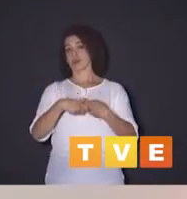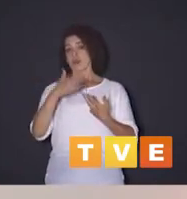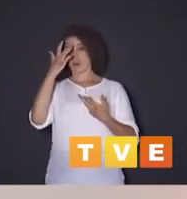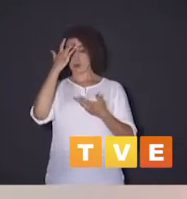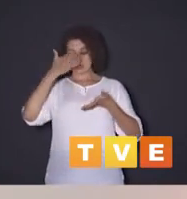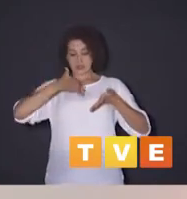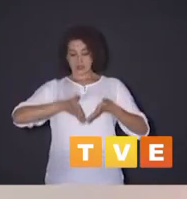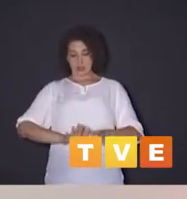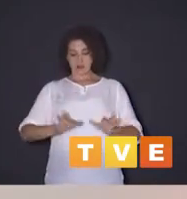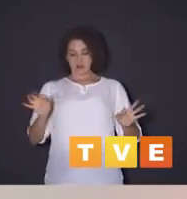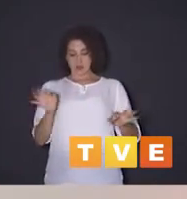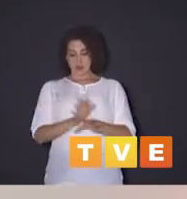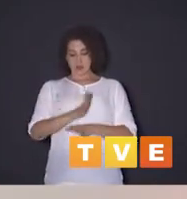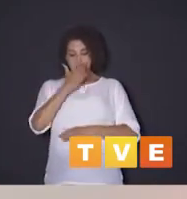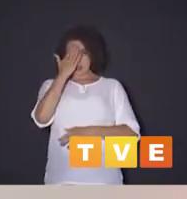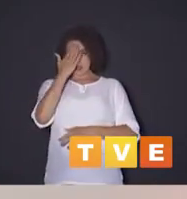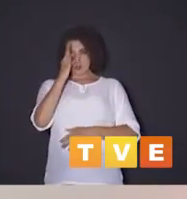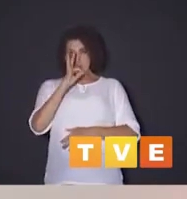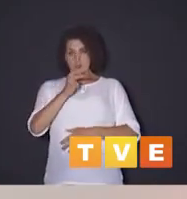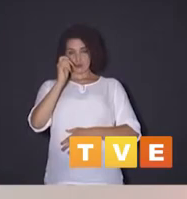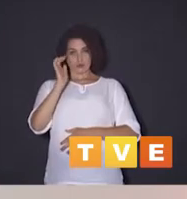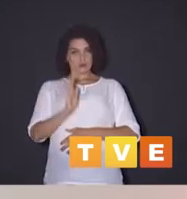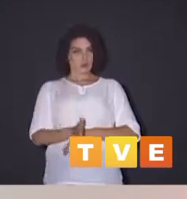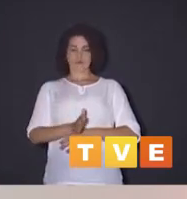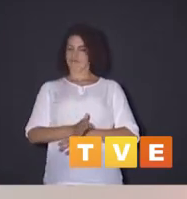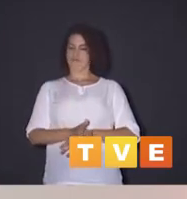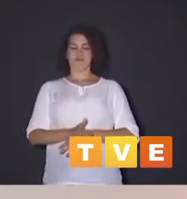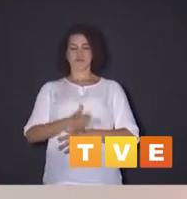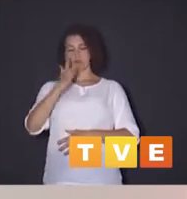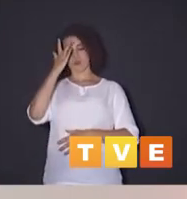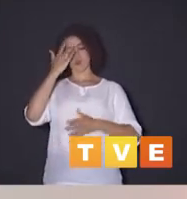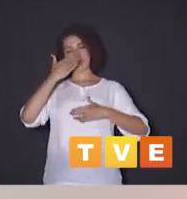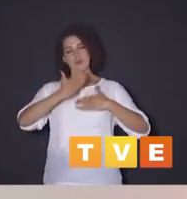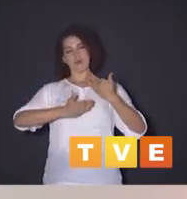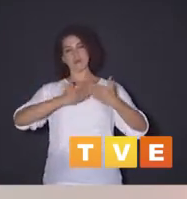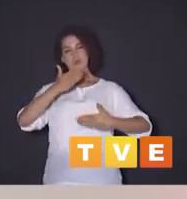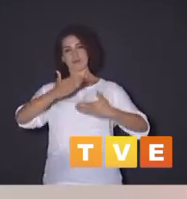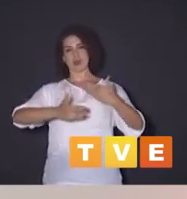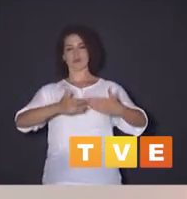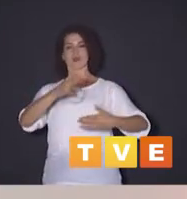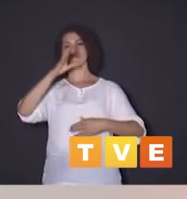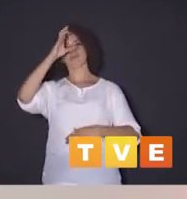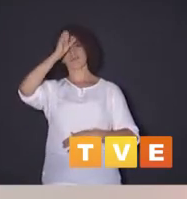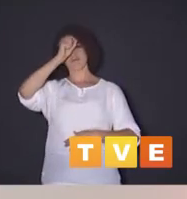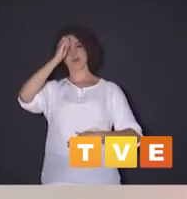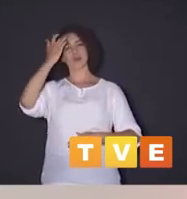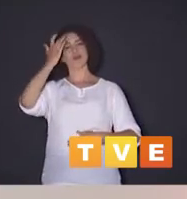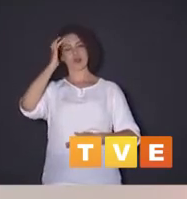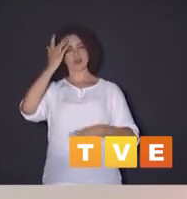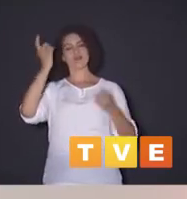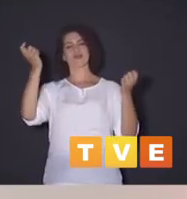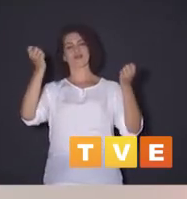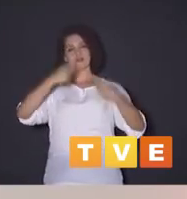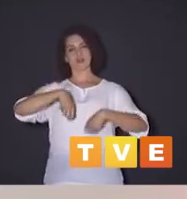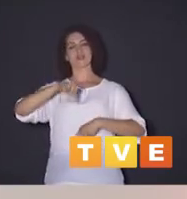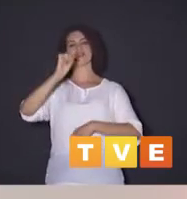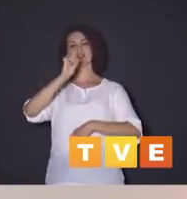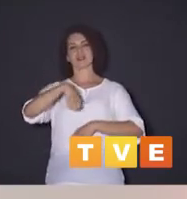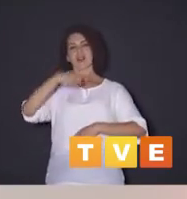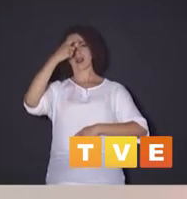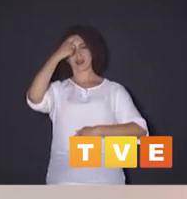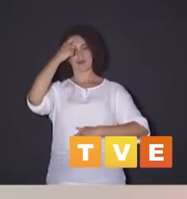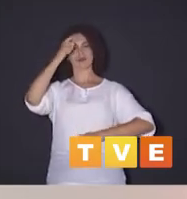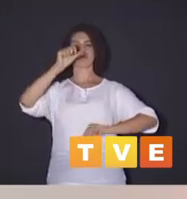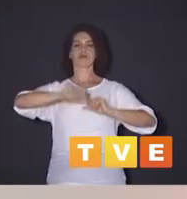sabendo de tudo a pessoa aprende ao longo do tempo então acredito que a gente pode sim mobilizar a cabeça